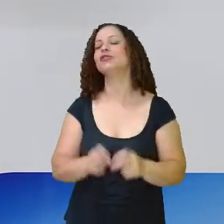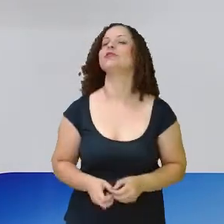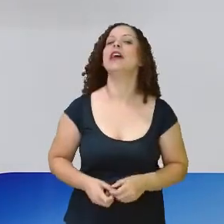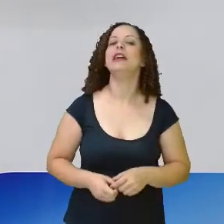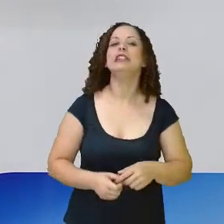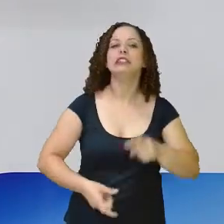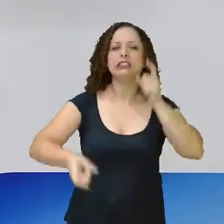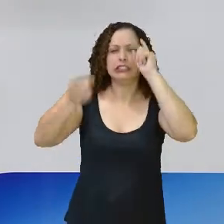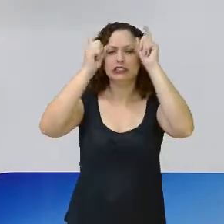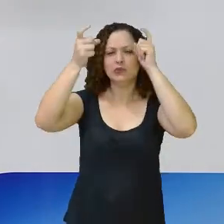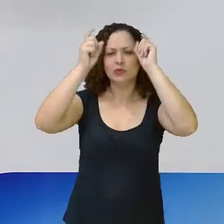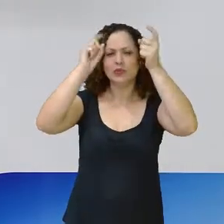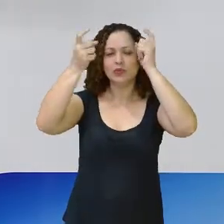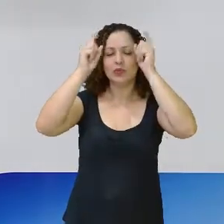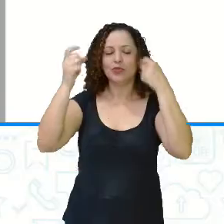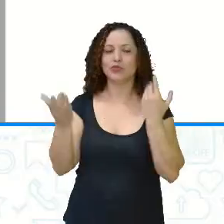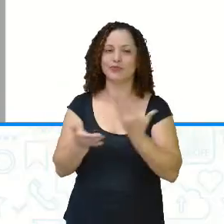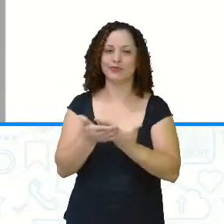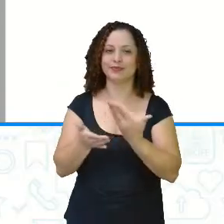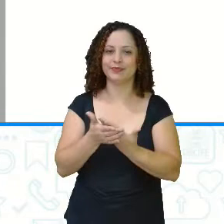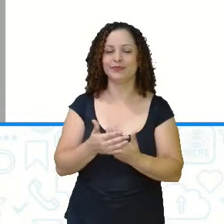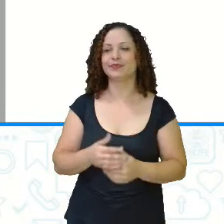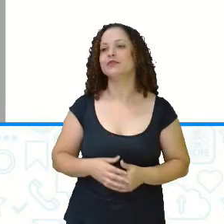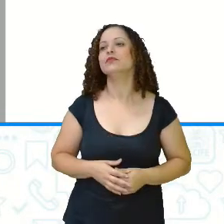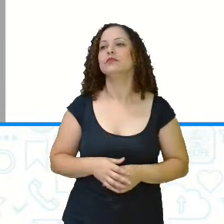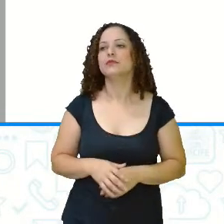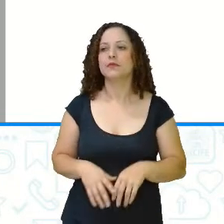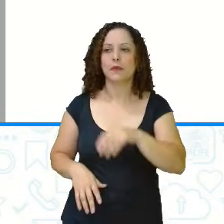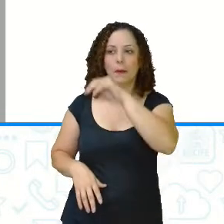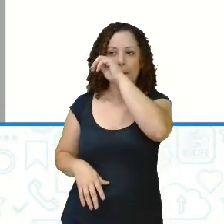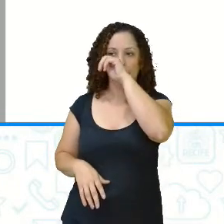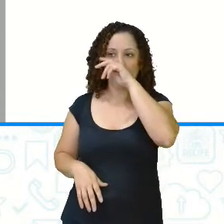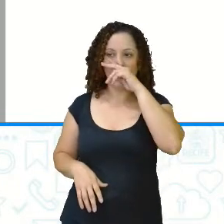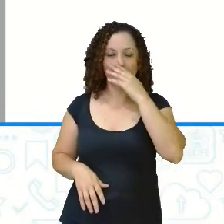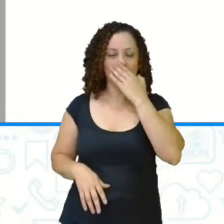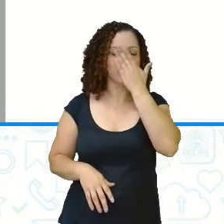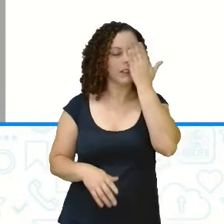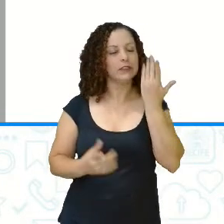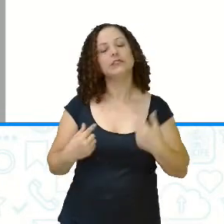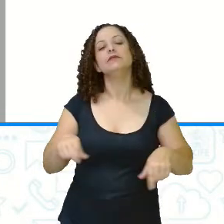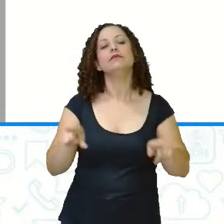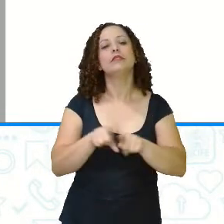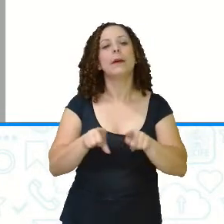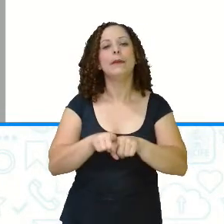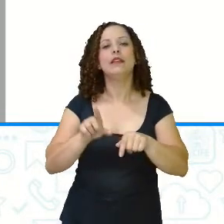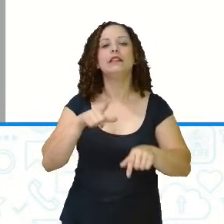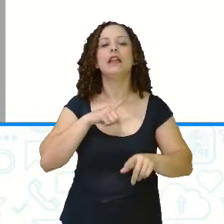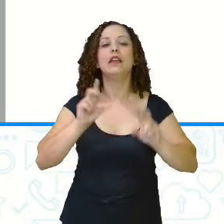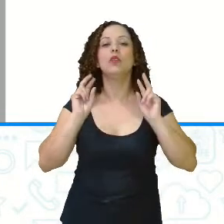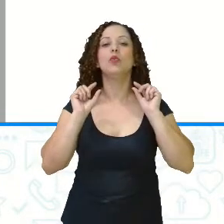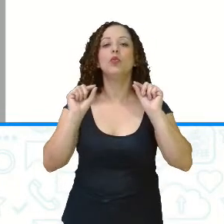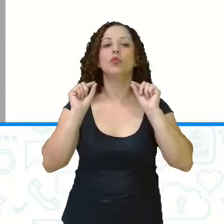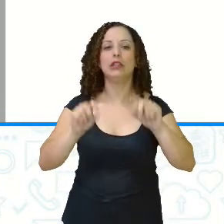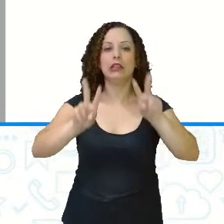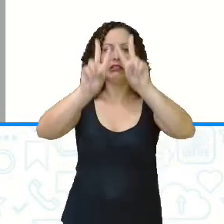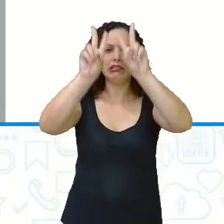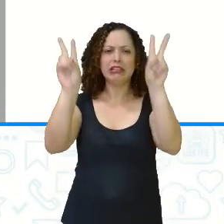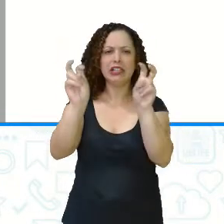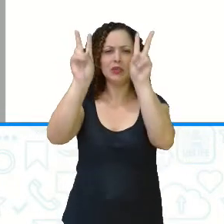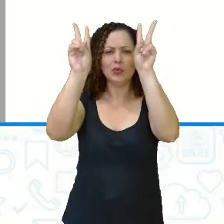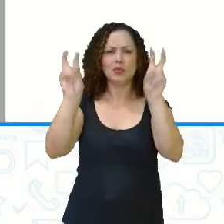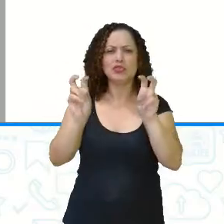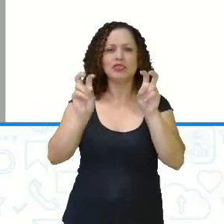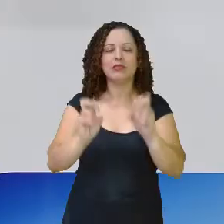sobre essas temáticas. E olha só mais o quê? Possuem títulos polêmicos e provocativos. Por que será? Porque ele quer chamar a